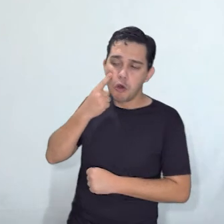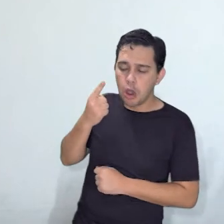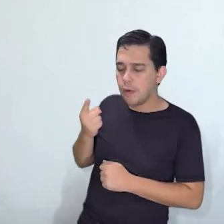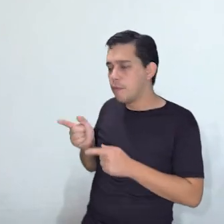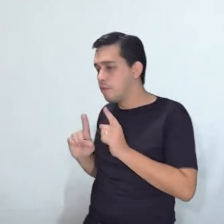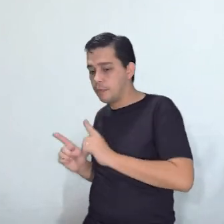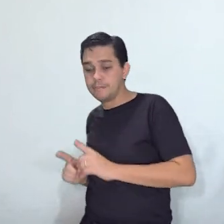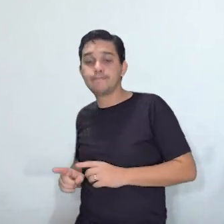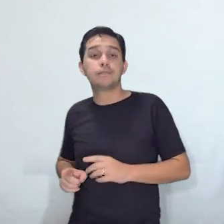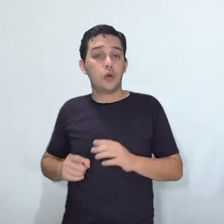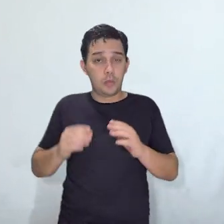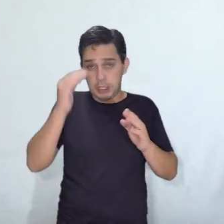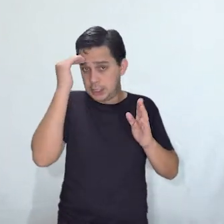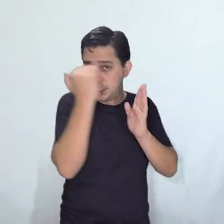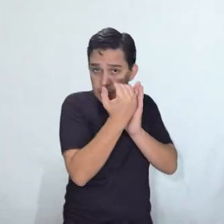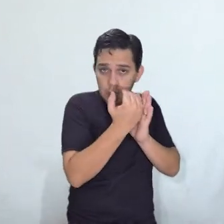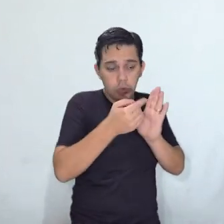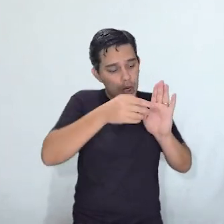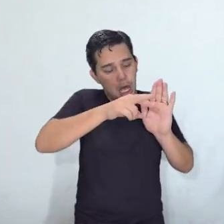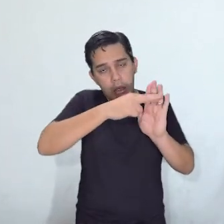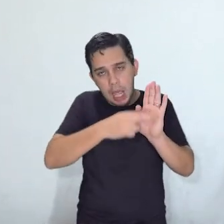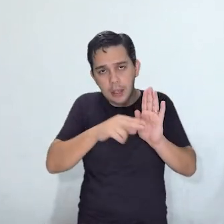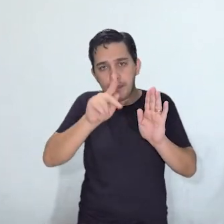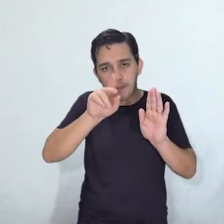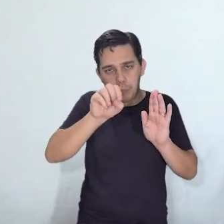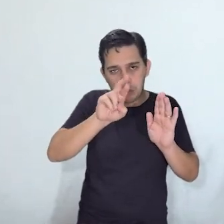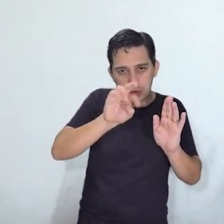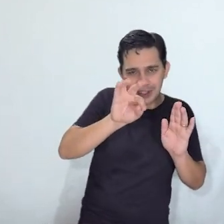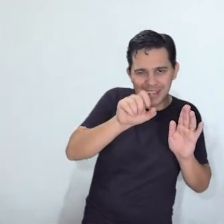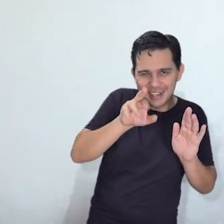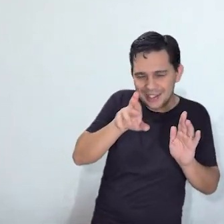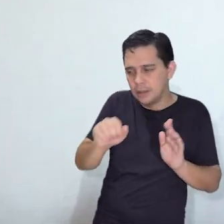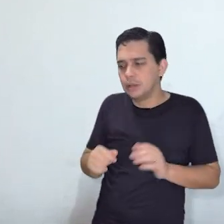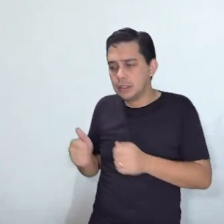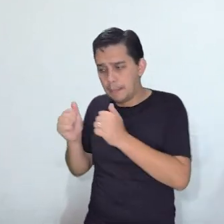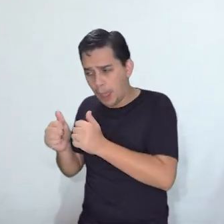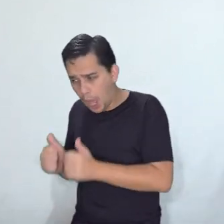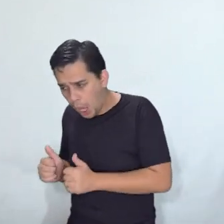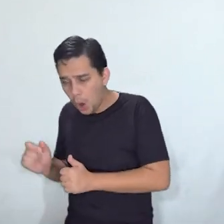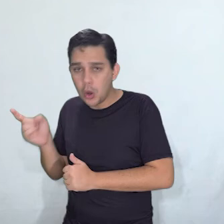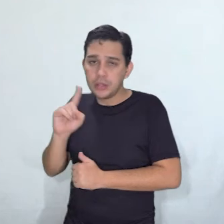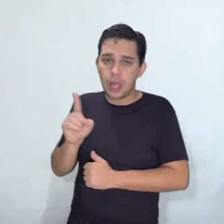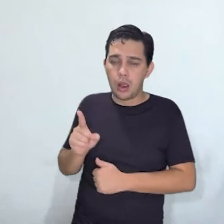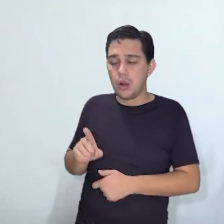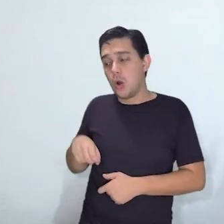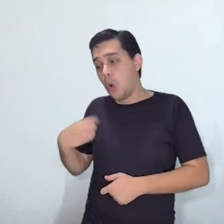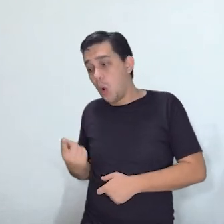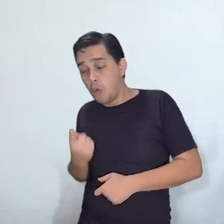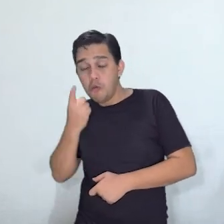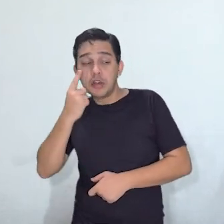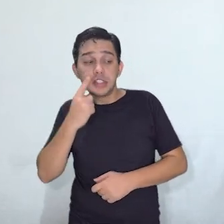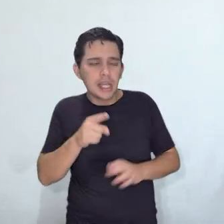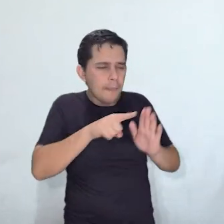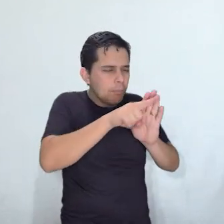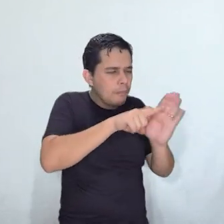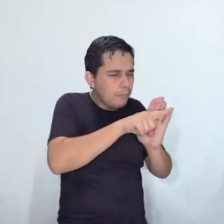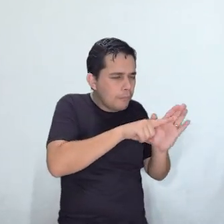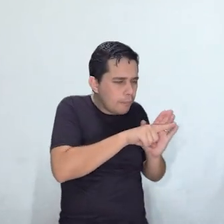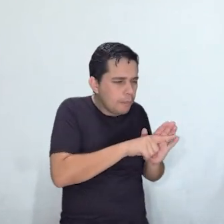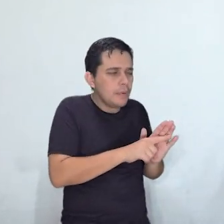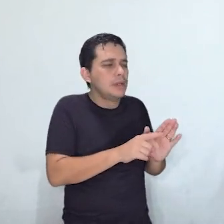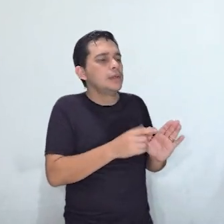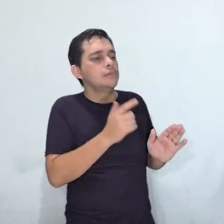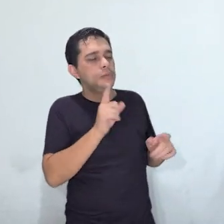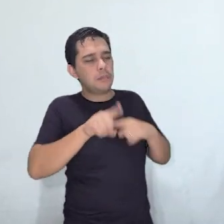CONAMA 357, além de avaliar se é necessário um monitoramento com maior periodicidade do